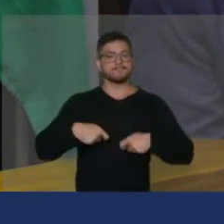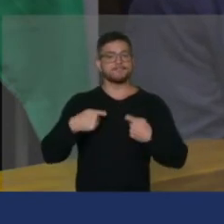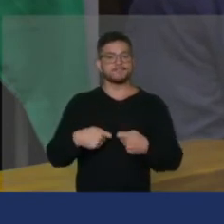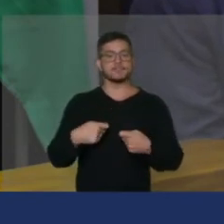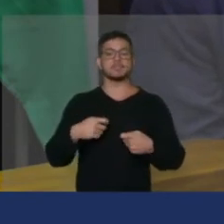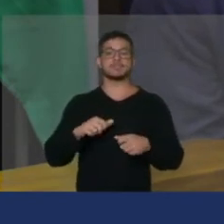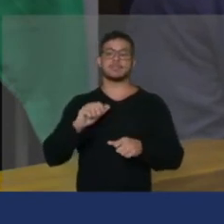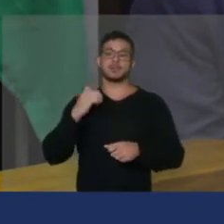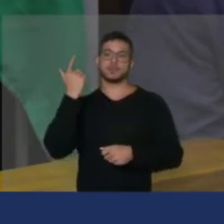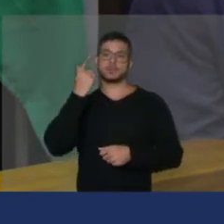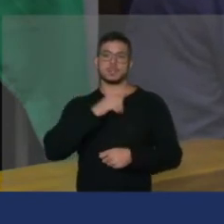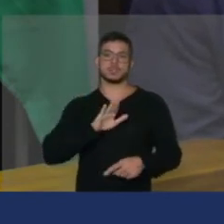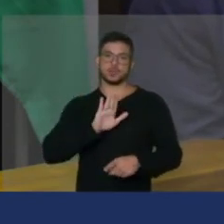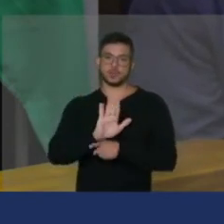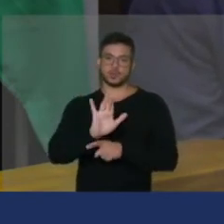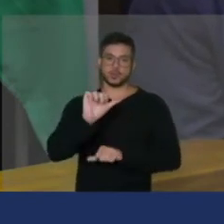mudanças.